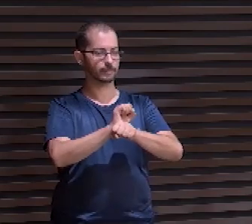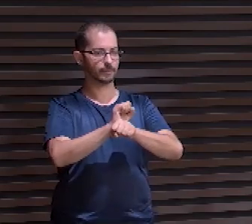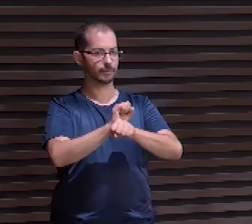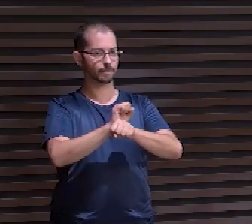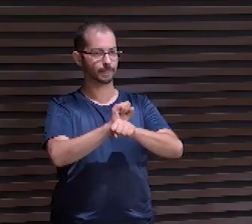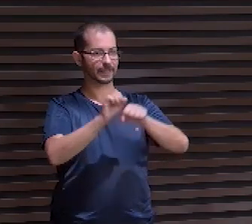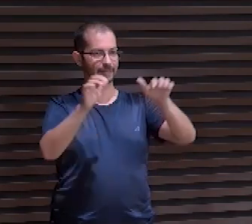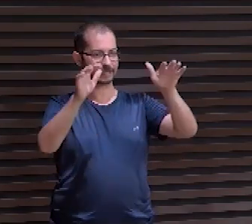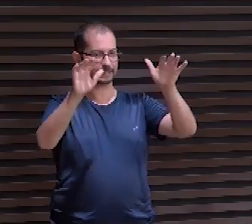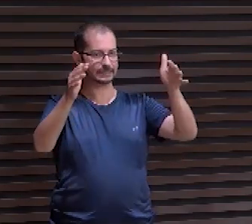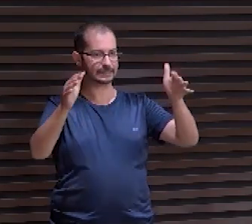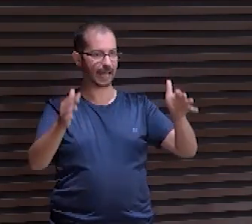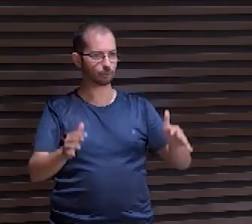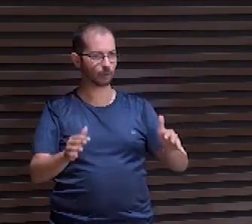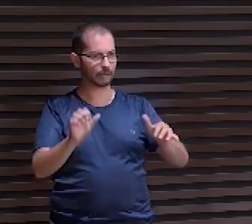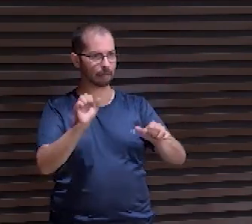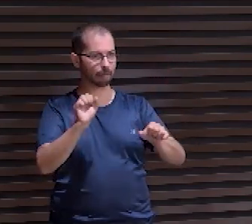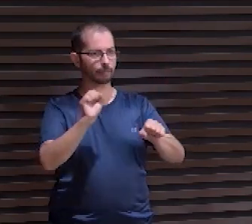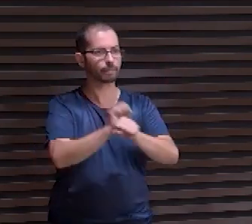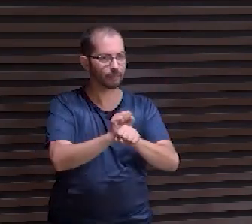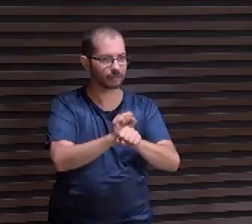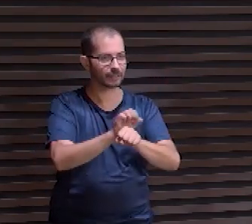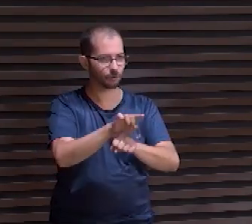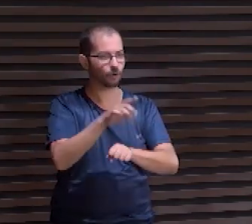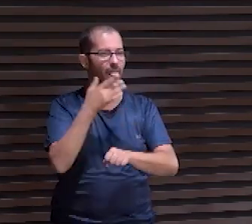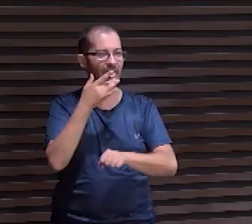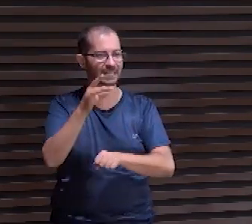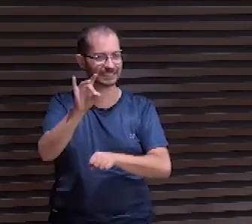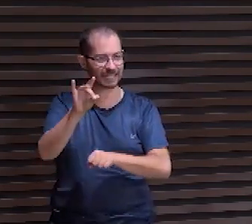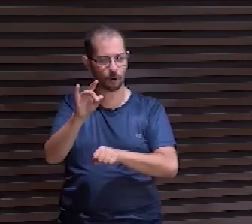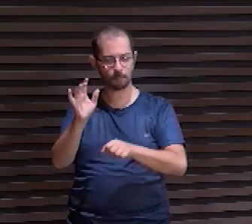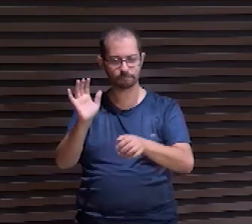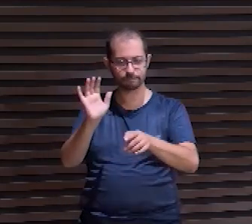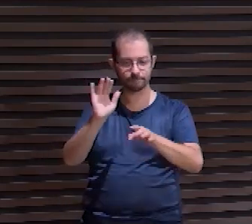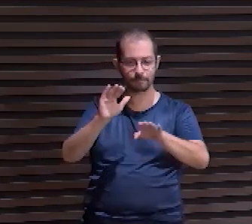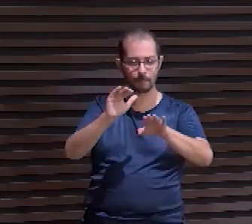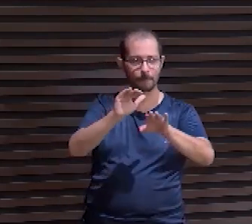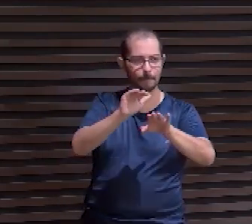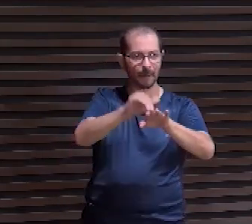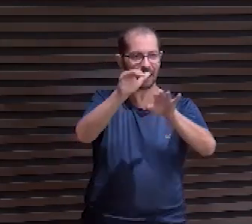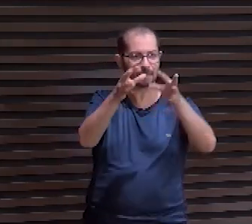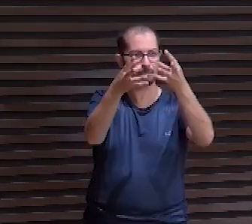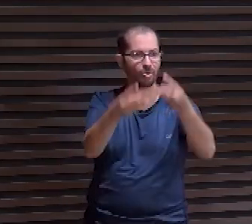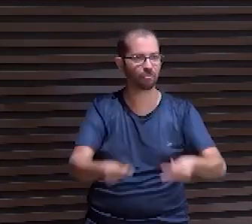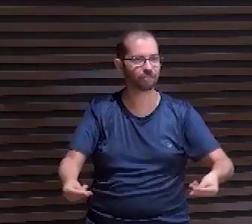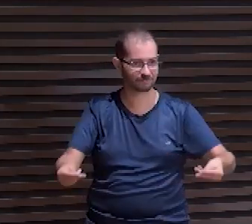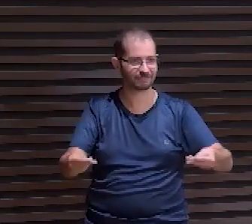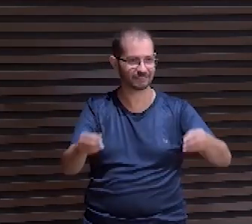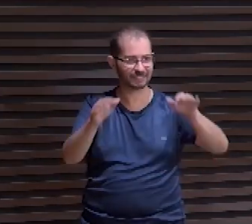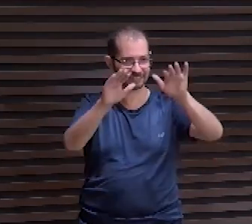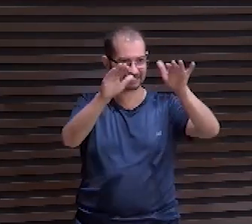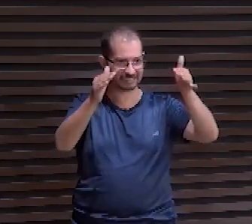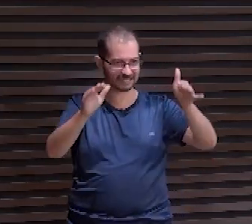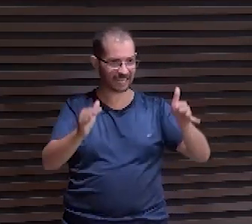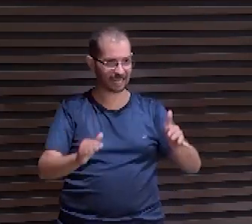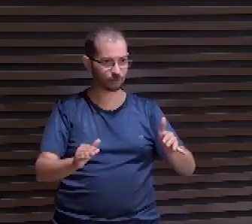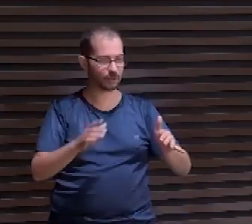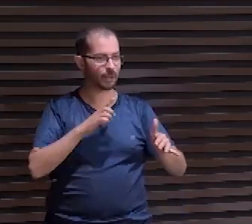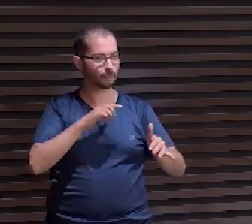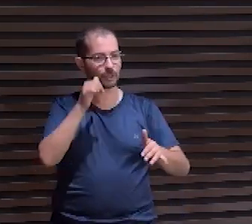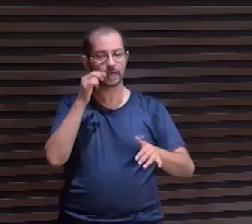sal, ela tipifica muito mais. Aquele que olha para trás, ele